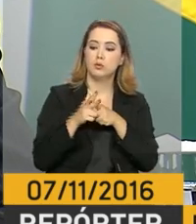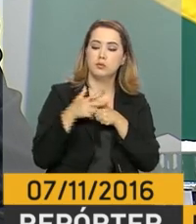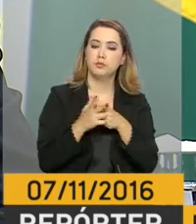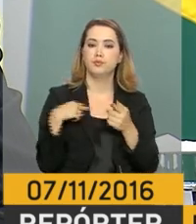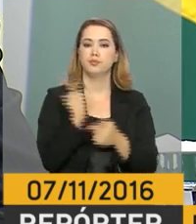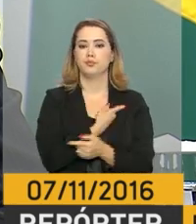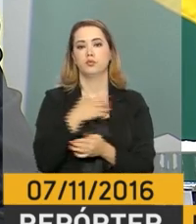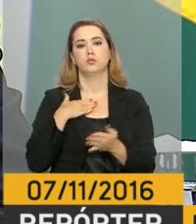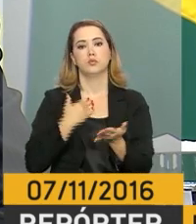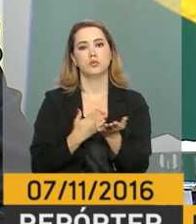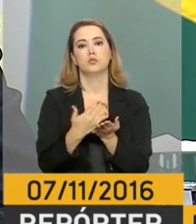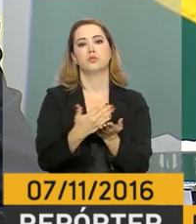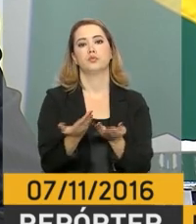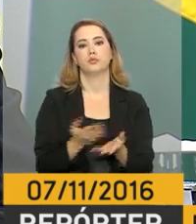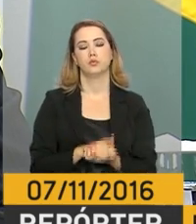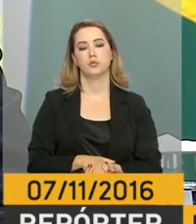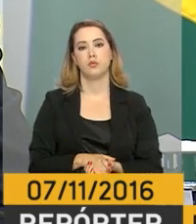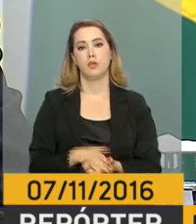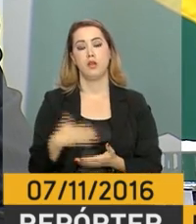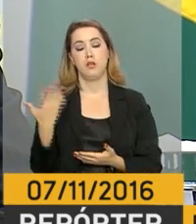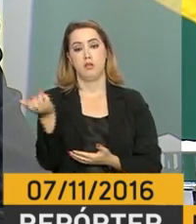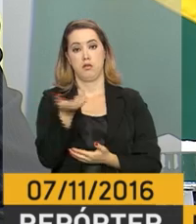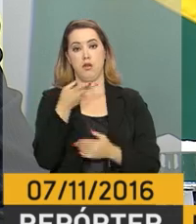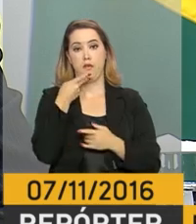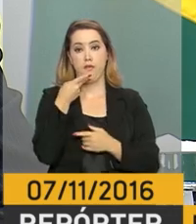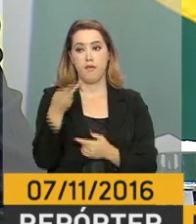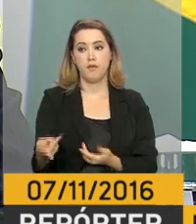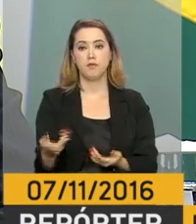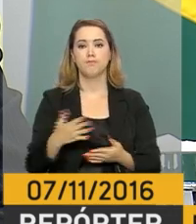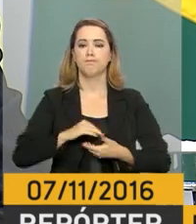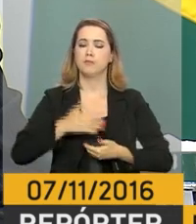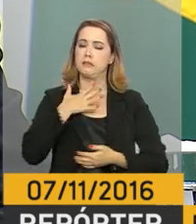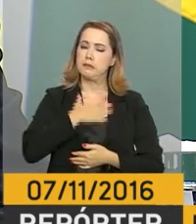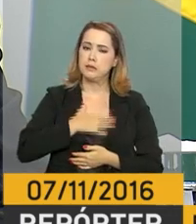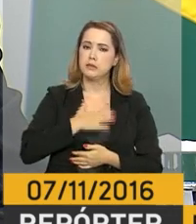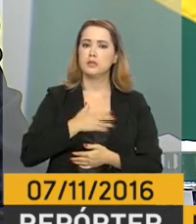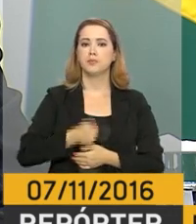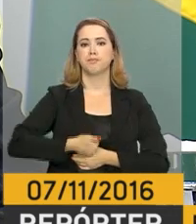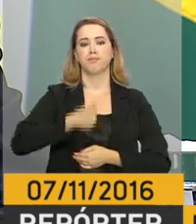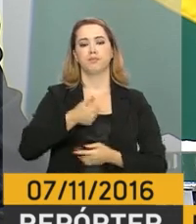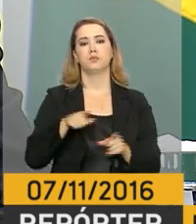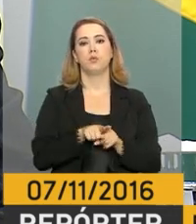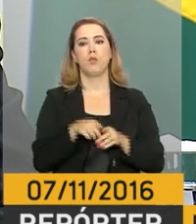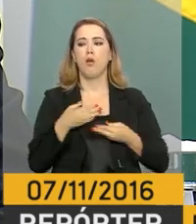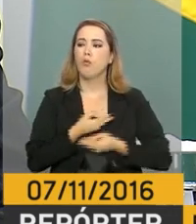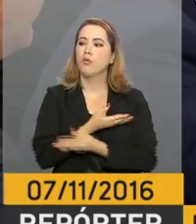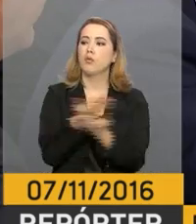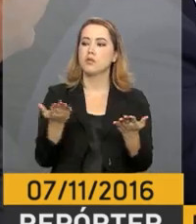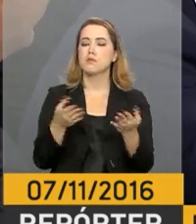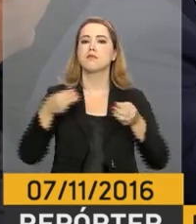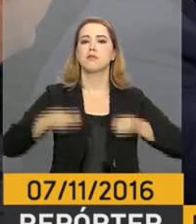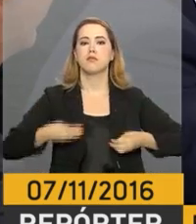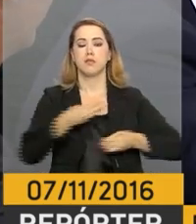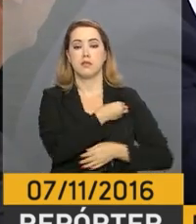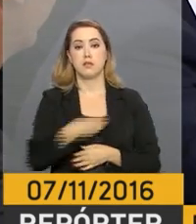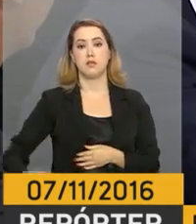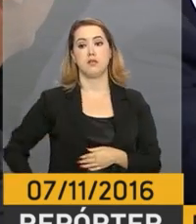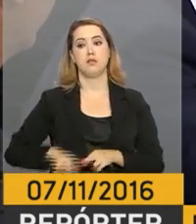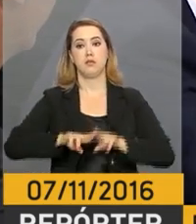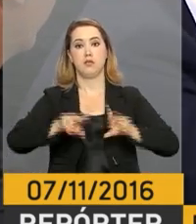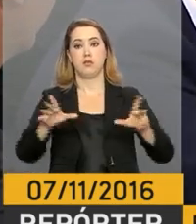muito dizer com muita satisfação aos ministros, aqui estão os ministros e setores